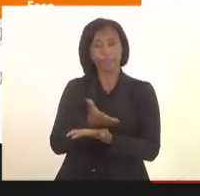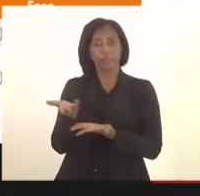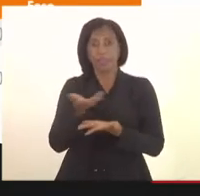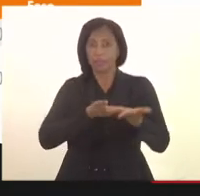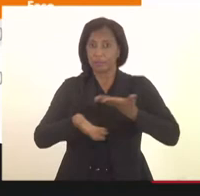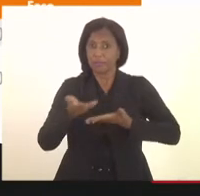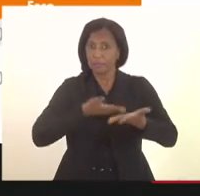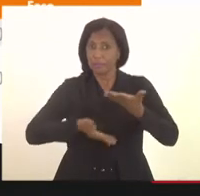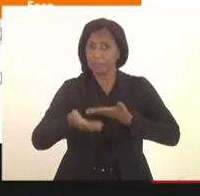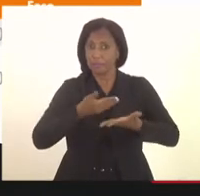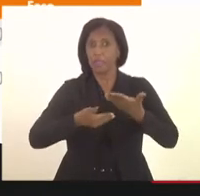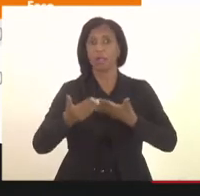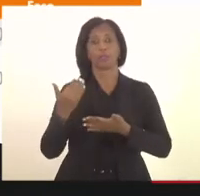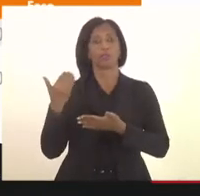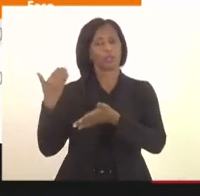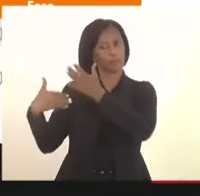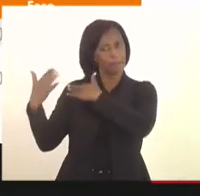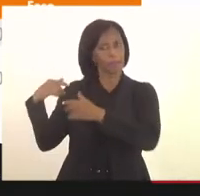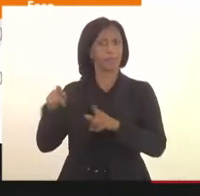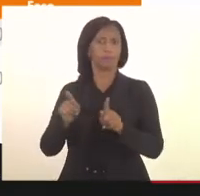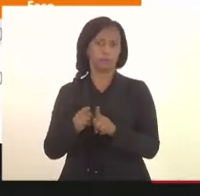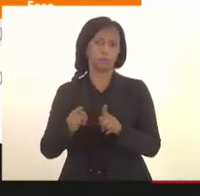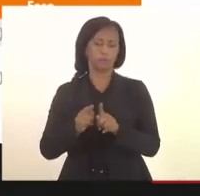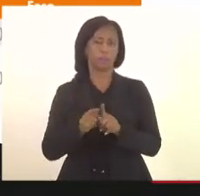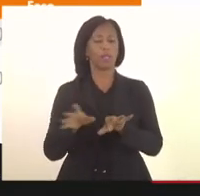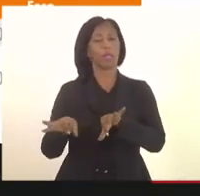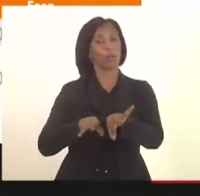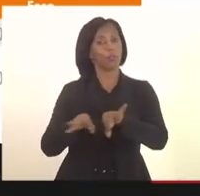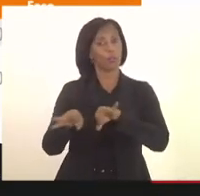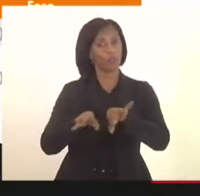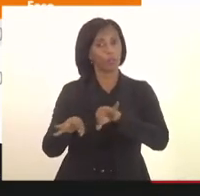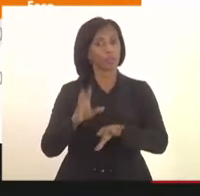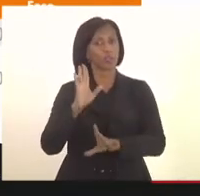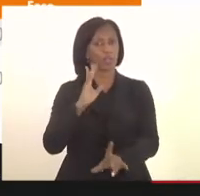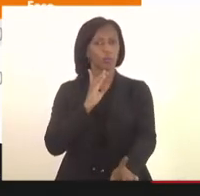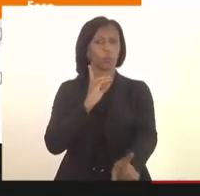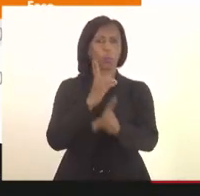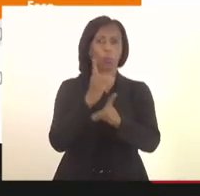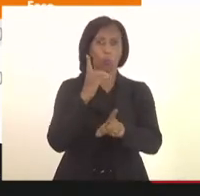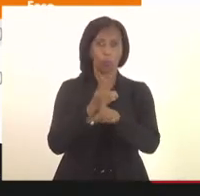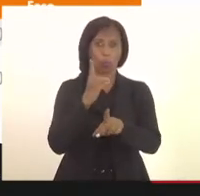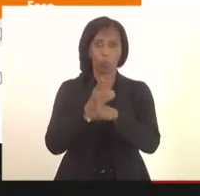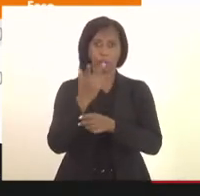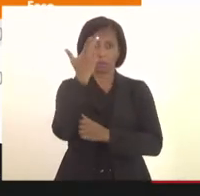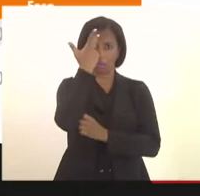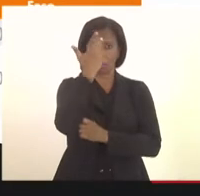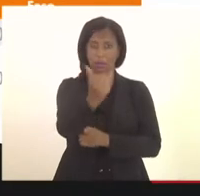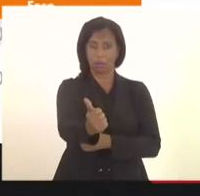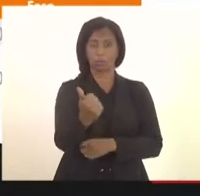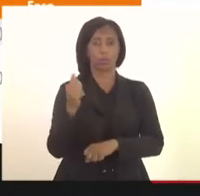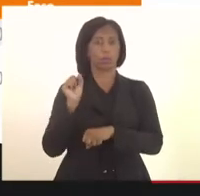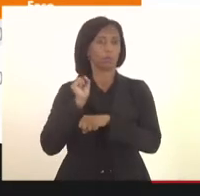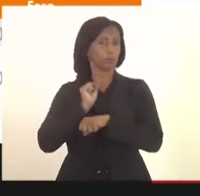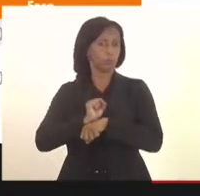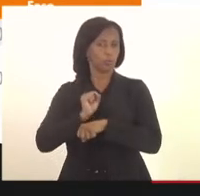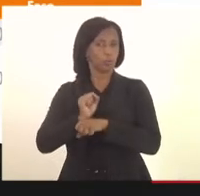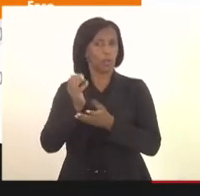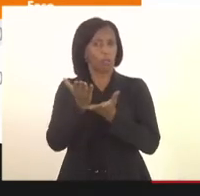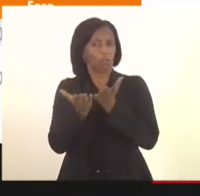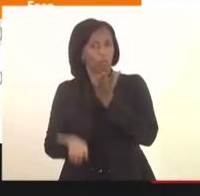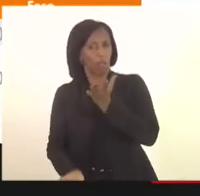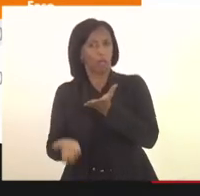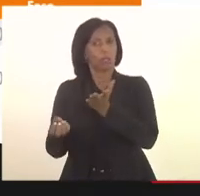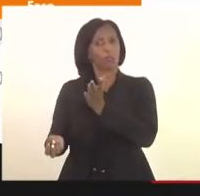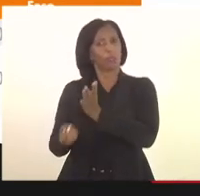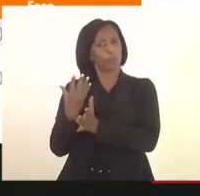já tivemos também no passado. É um projeto que já encontra-se numa fase natural, esperada, de declínio de produção, por já